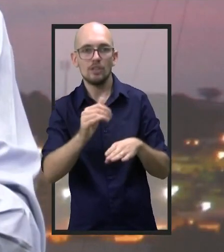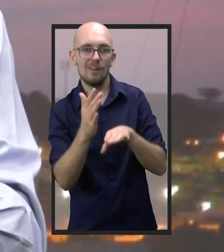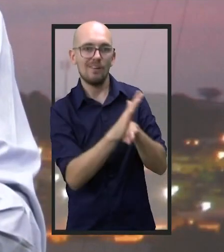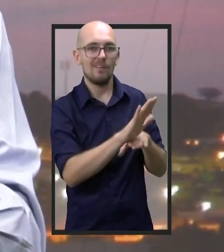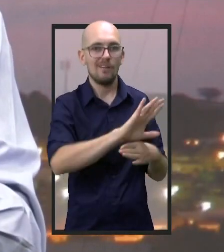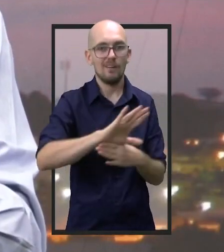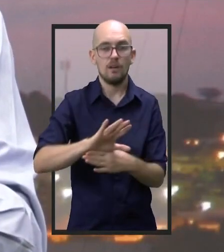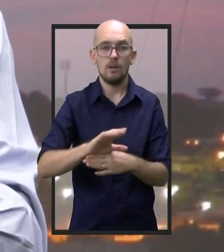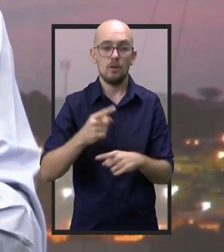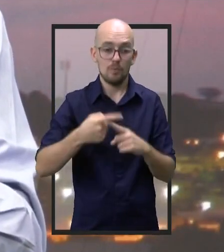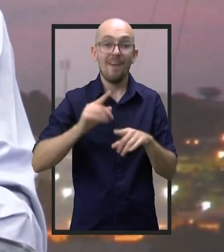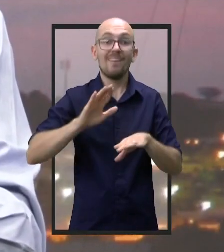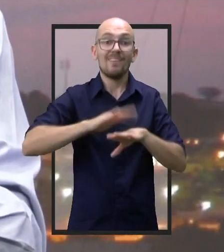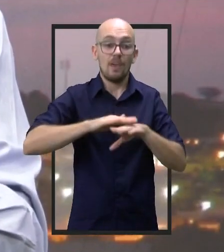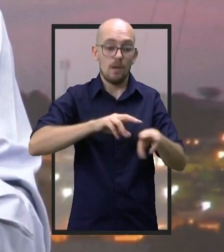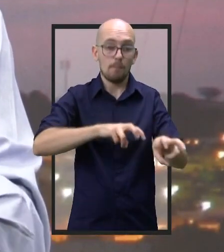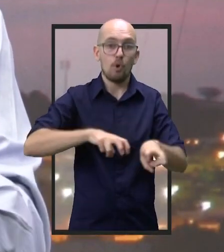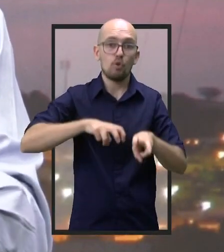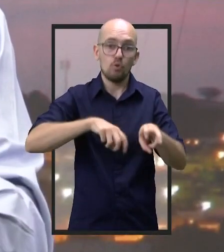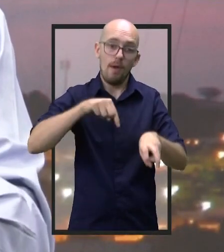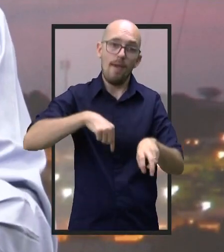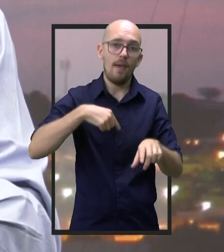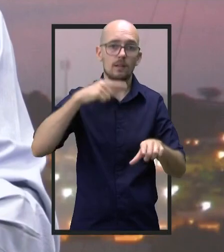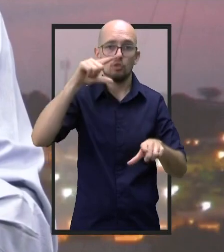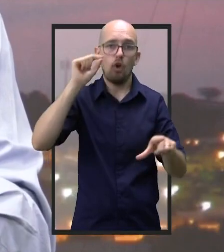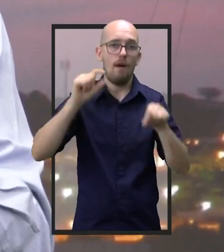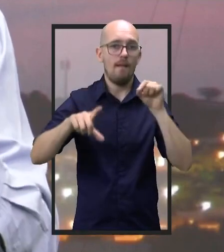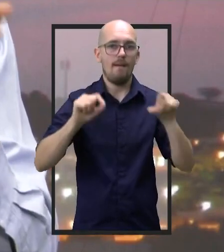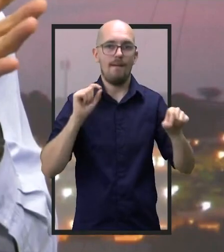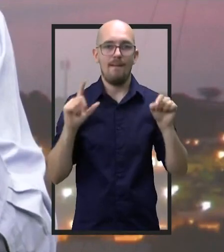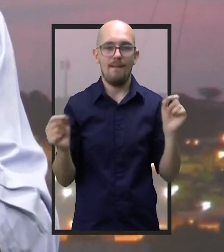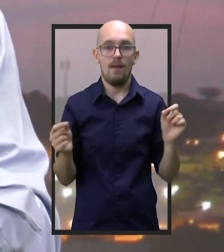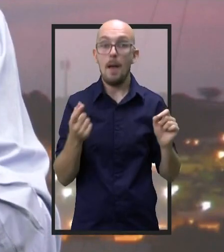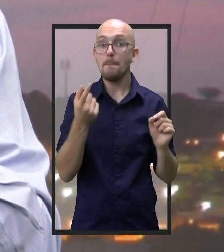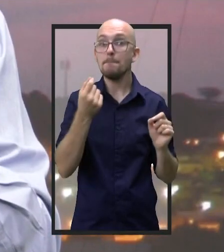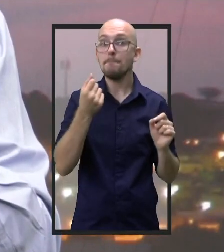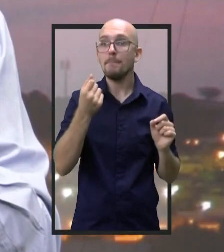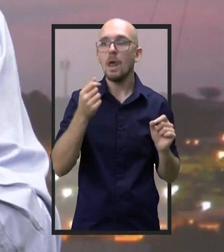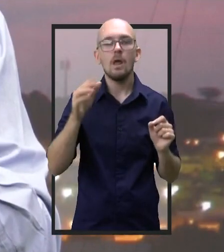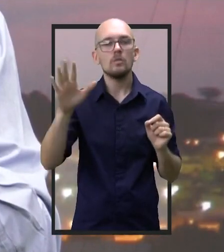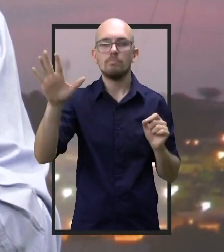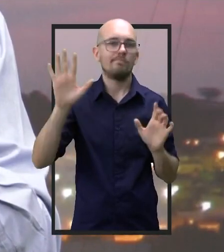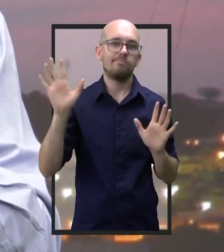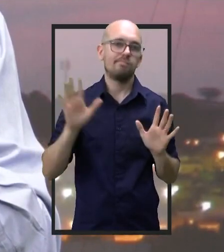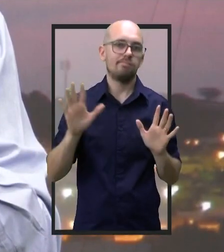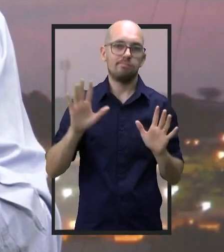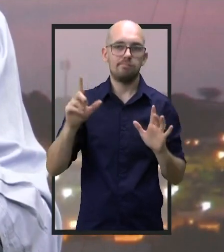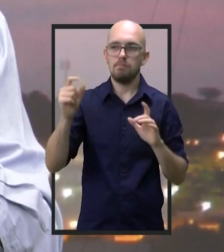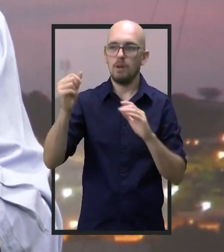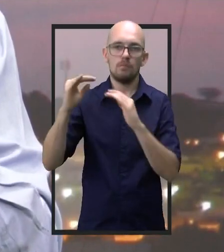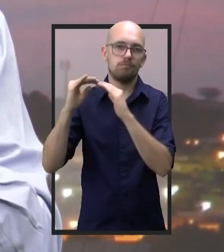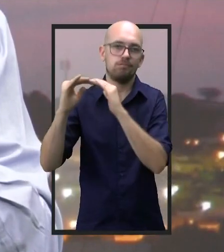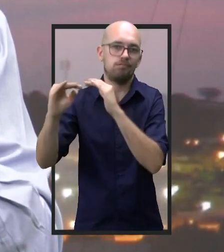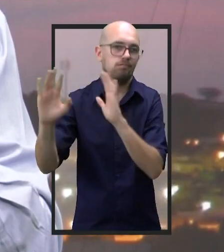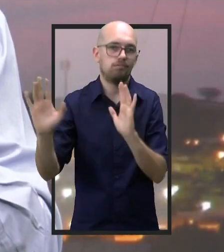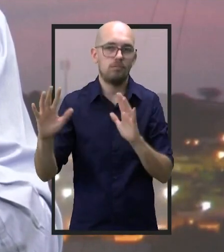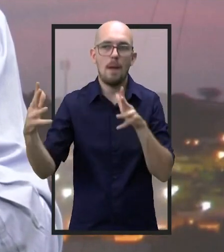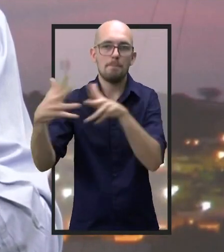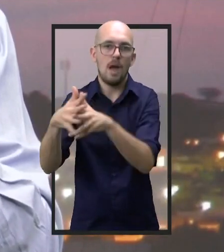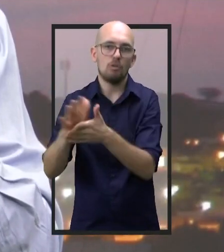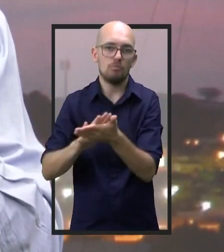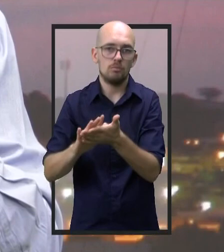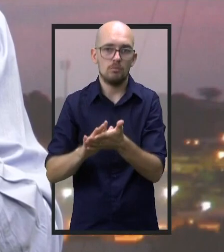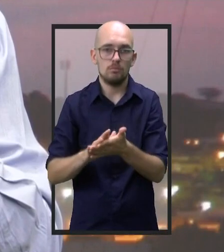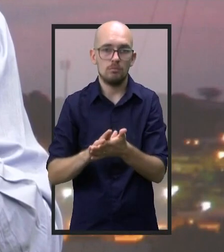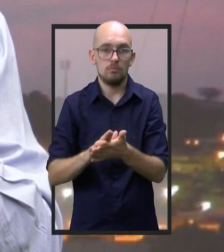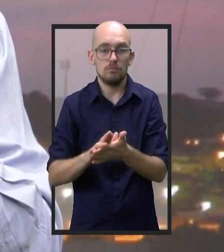é o produtor, o que ele vai produzir. E o impacto dentro do preço é insignificante. Certo. Se eu conseguir